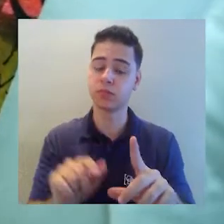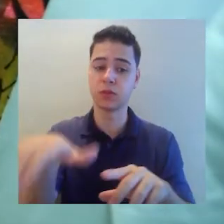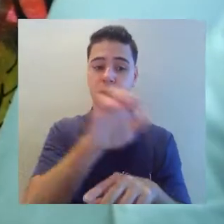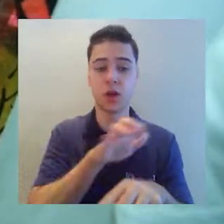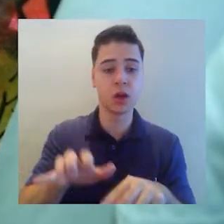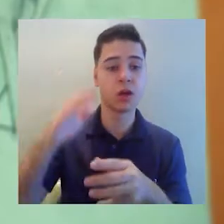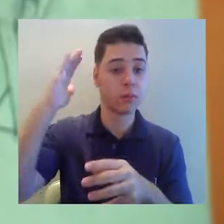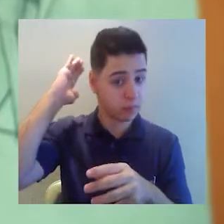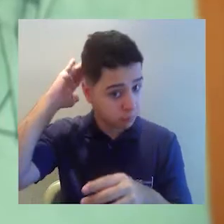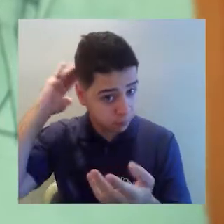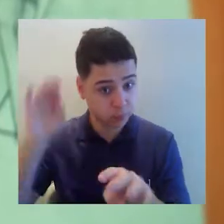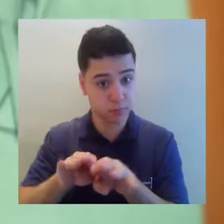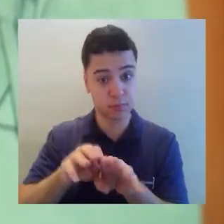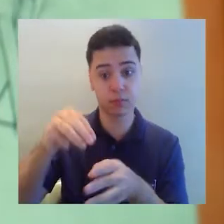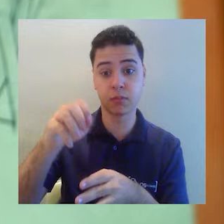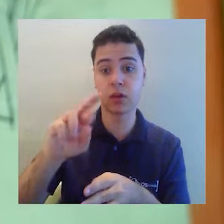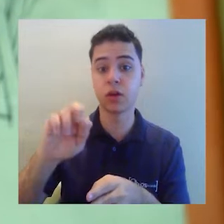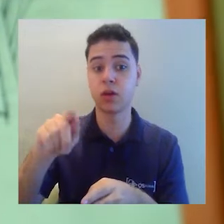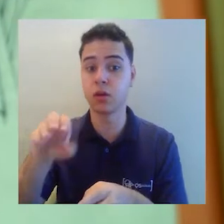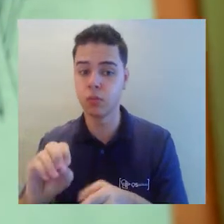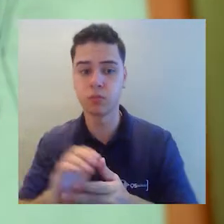dos estados do Pará e do Maranhão.